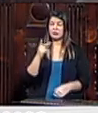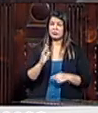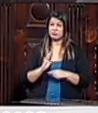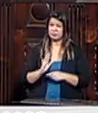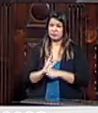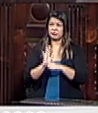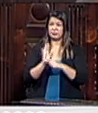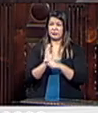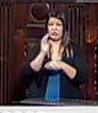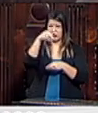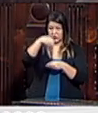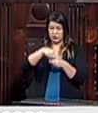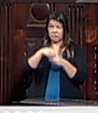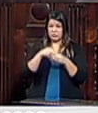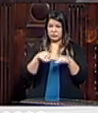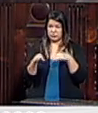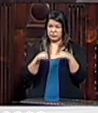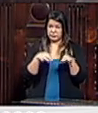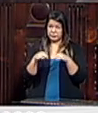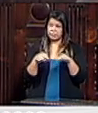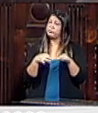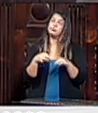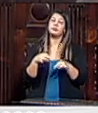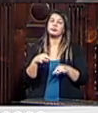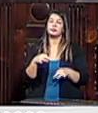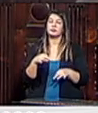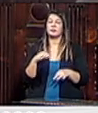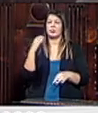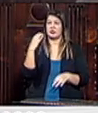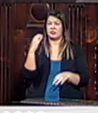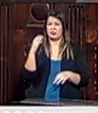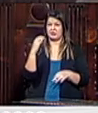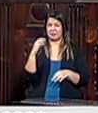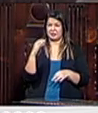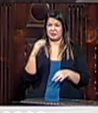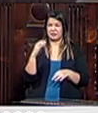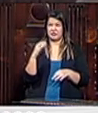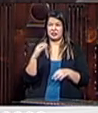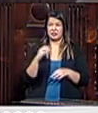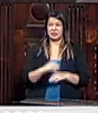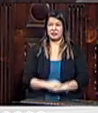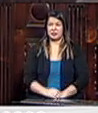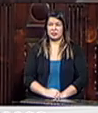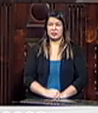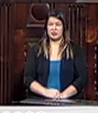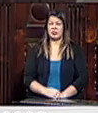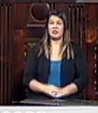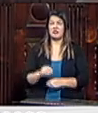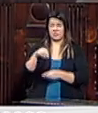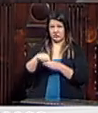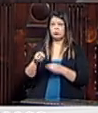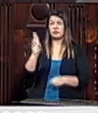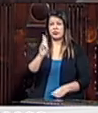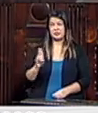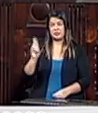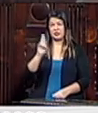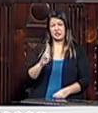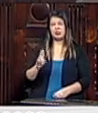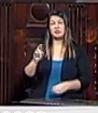colocar dentro desse grupo gestor que Vossa Excelência coloca com muito primor, as universidades